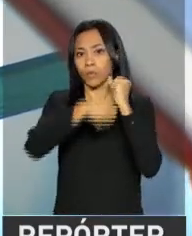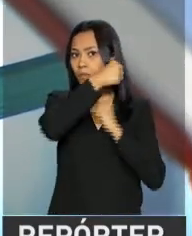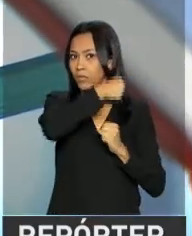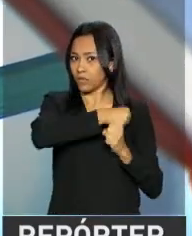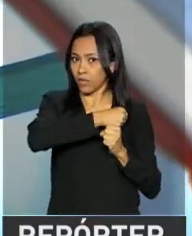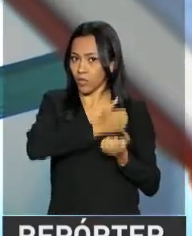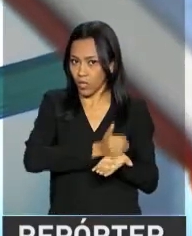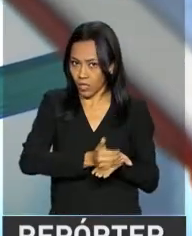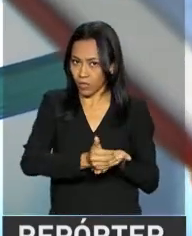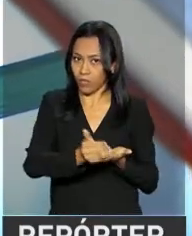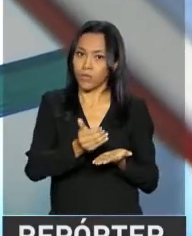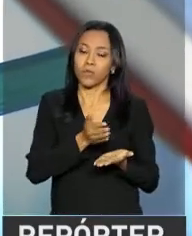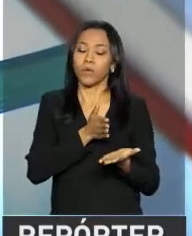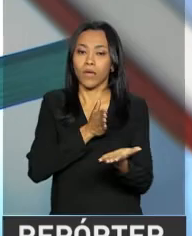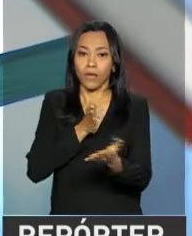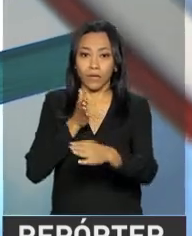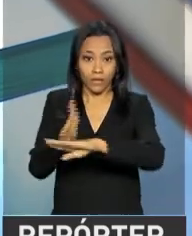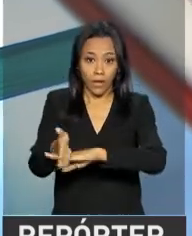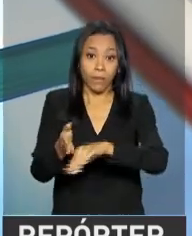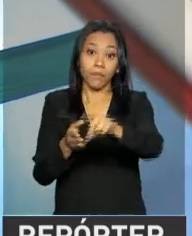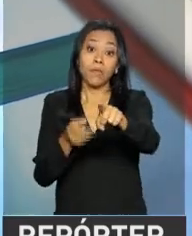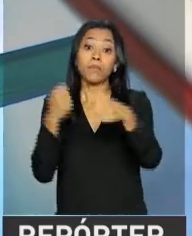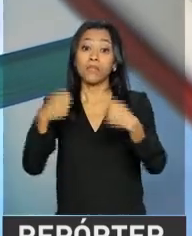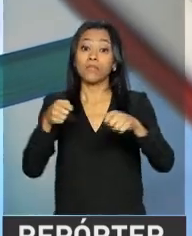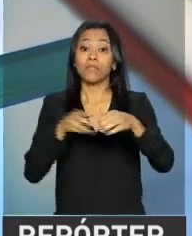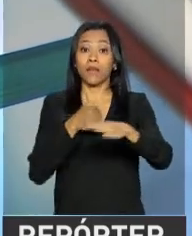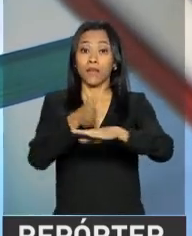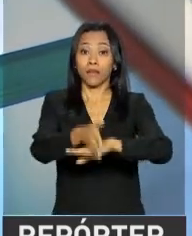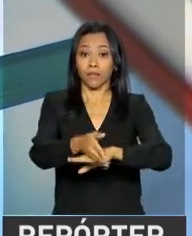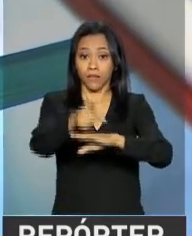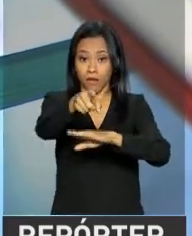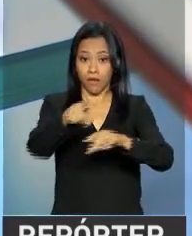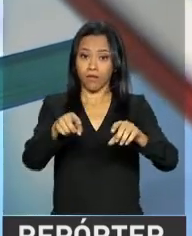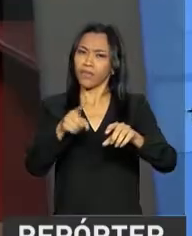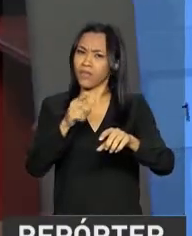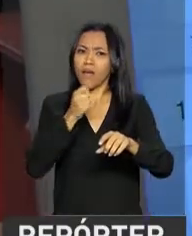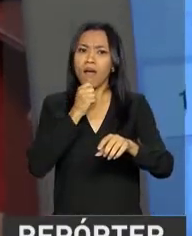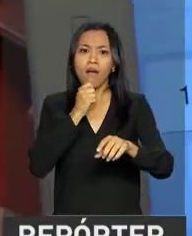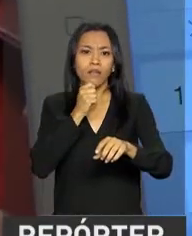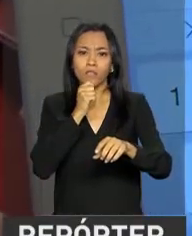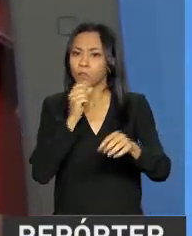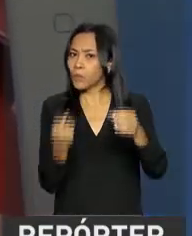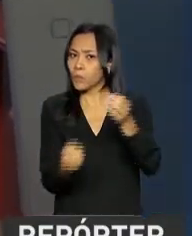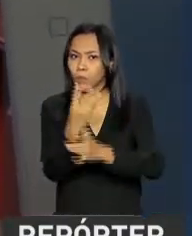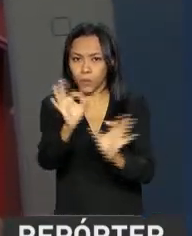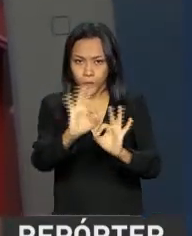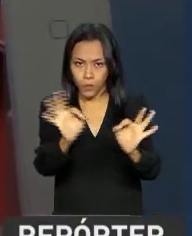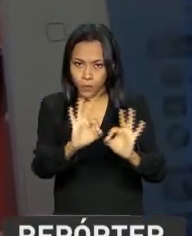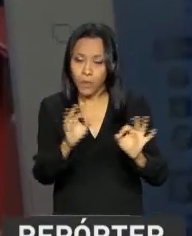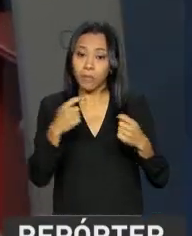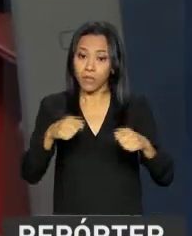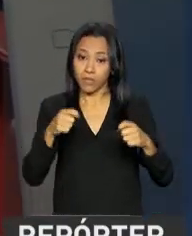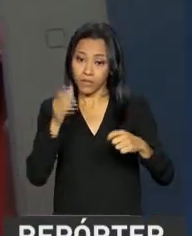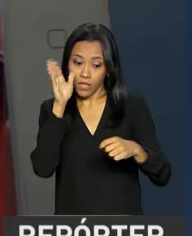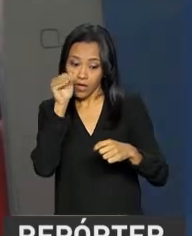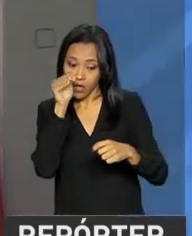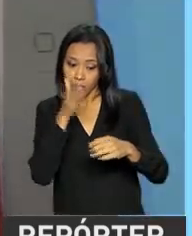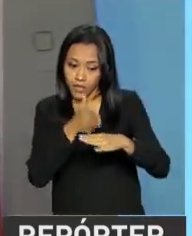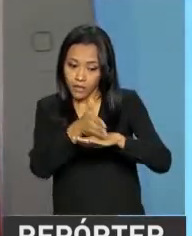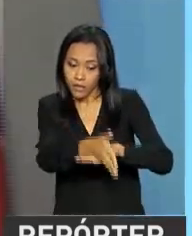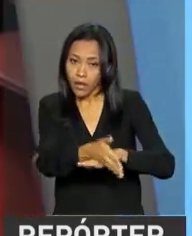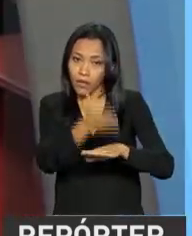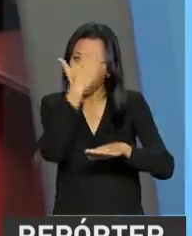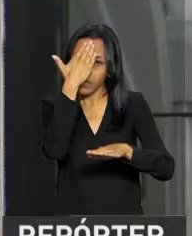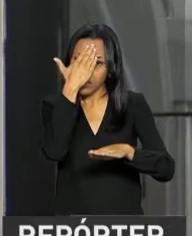aderir o poupador deve acessar a plataforma digital que ainda vai ser criada ele precisará comprovar a existência e o saldo da